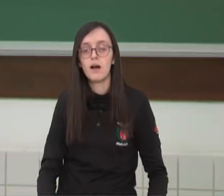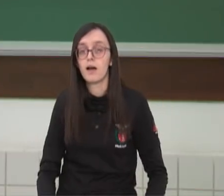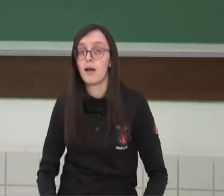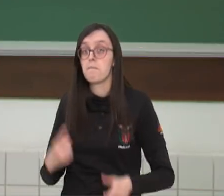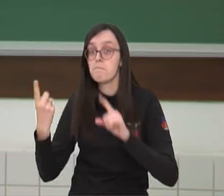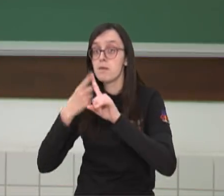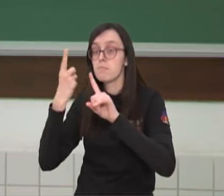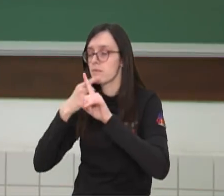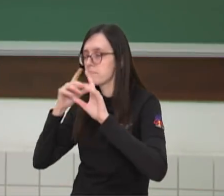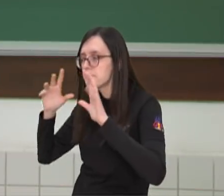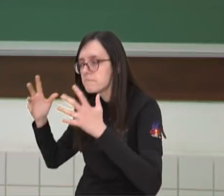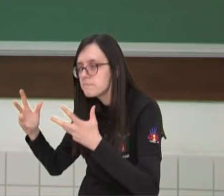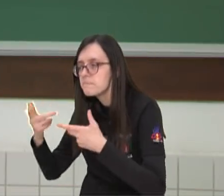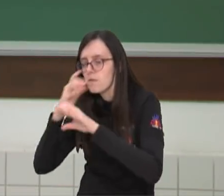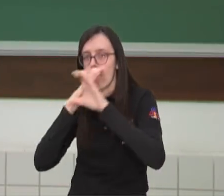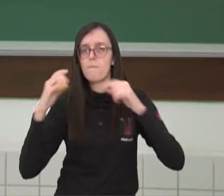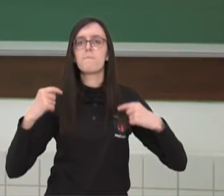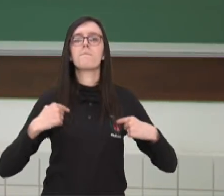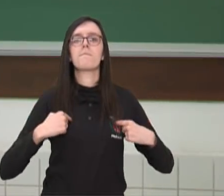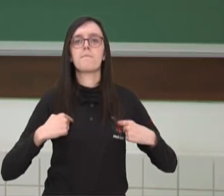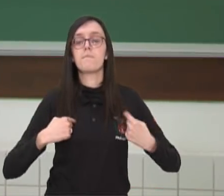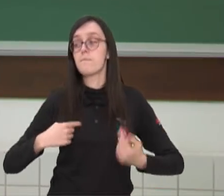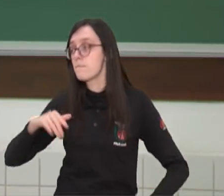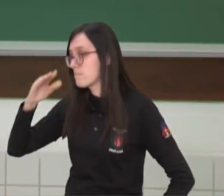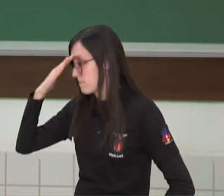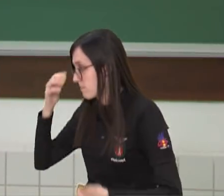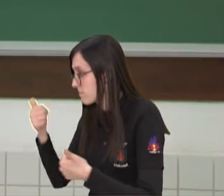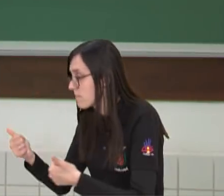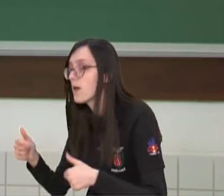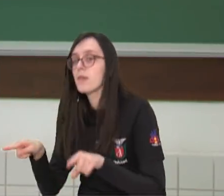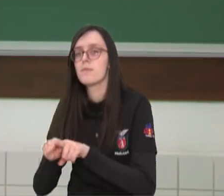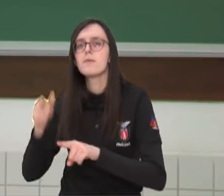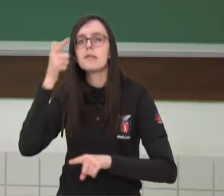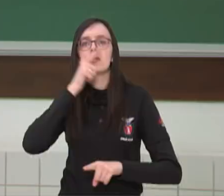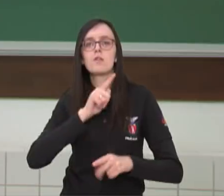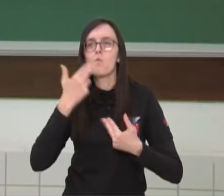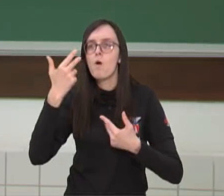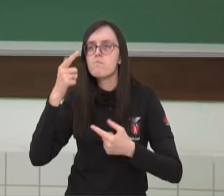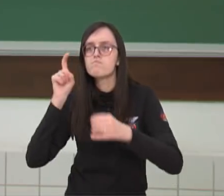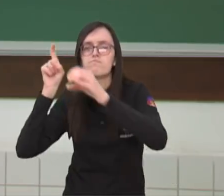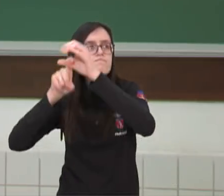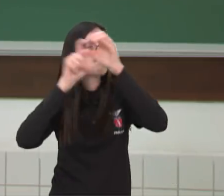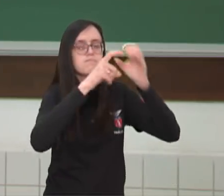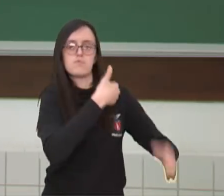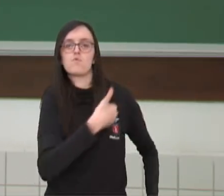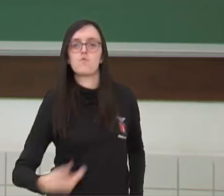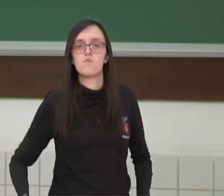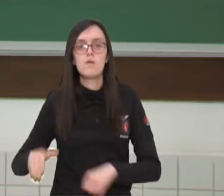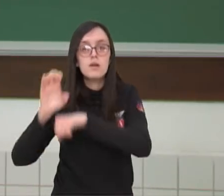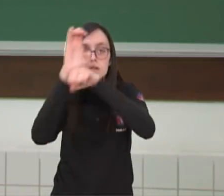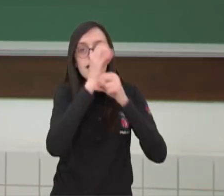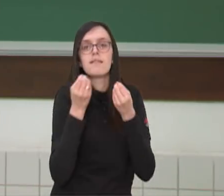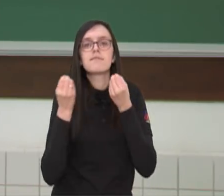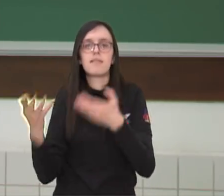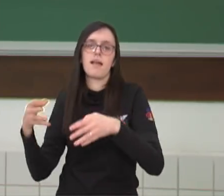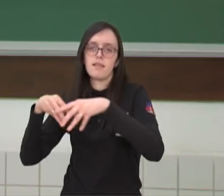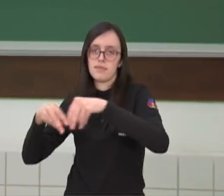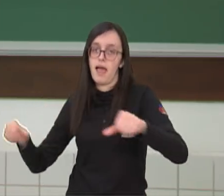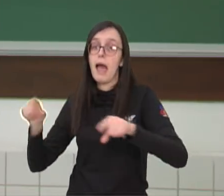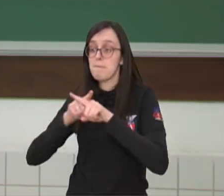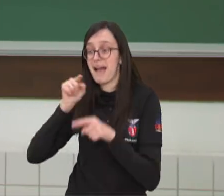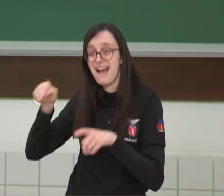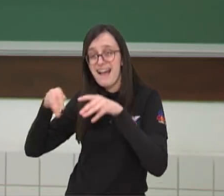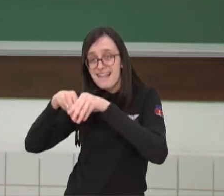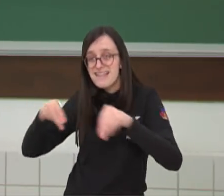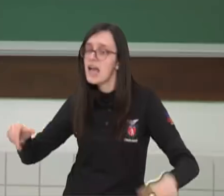a confiança dos indígenas, entender primeiro ali e conseguir junto aos governos estaduais terras para eles. Mas essa